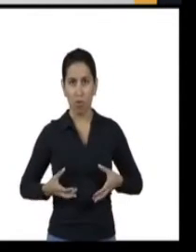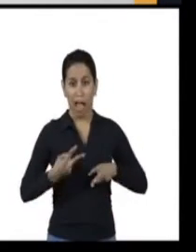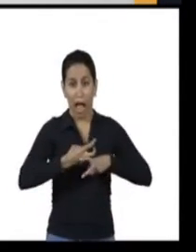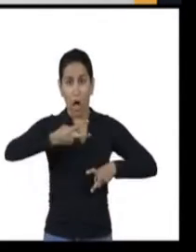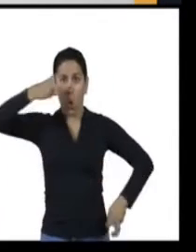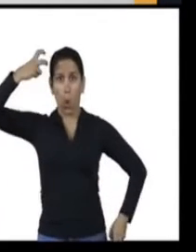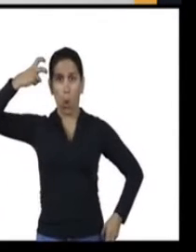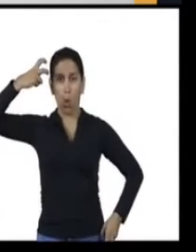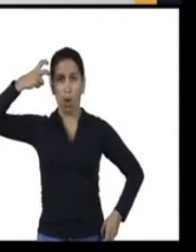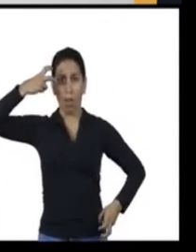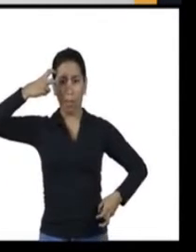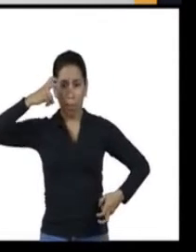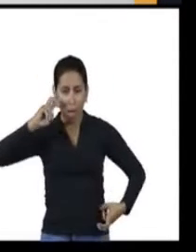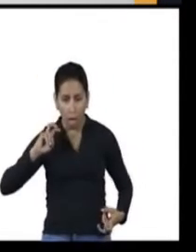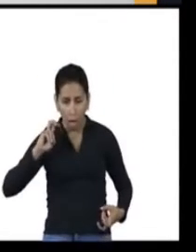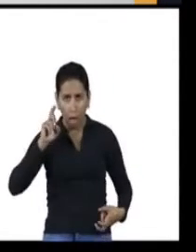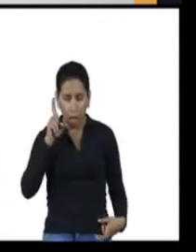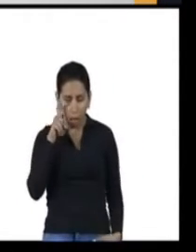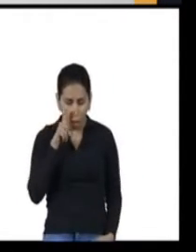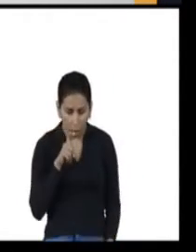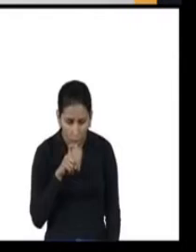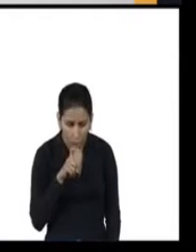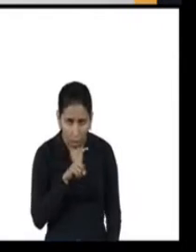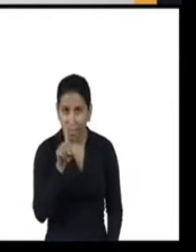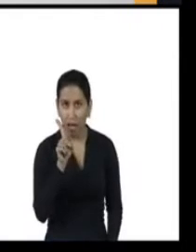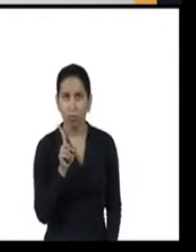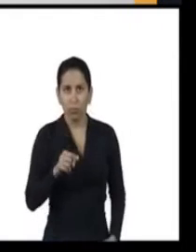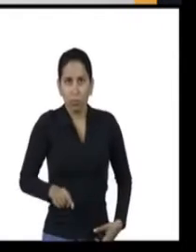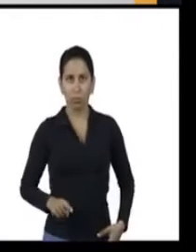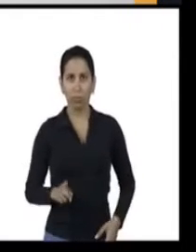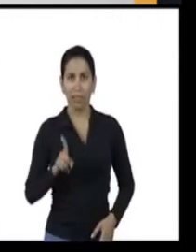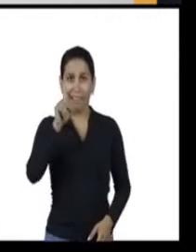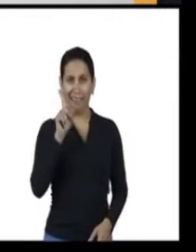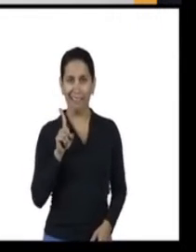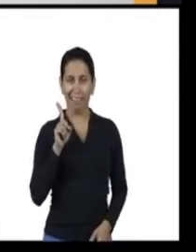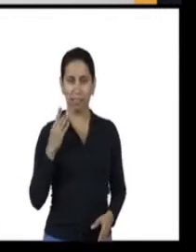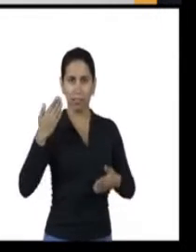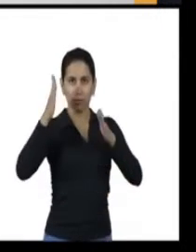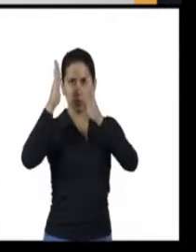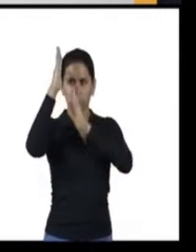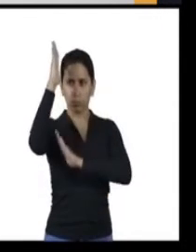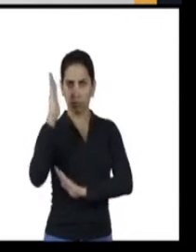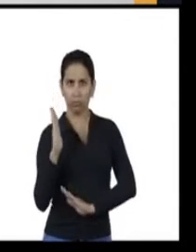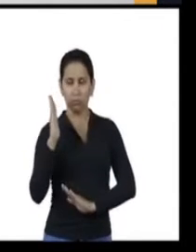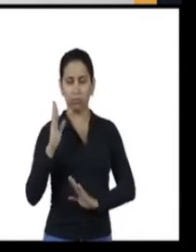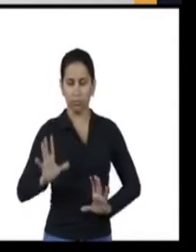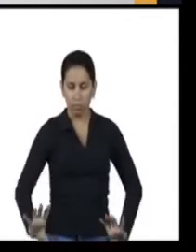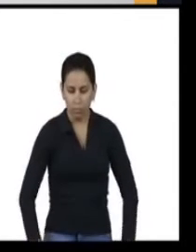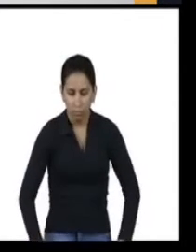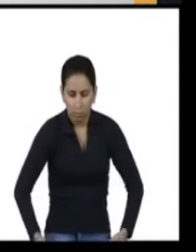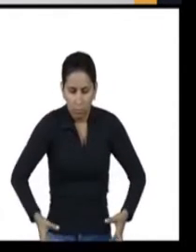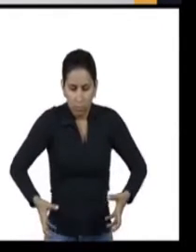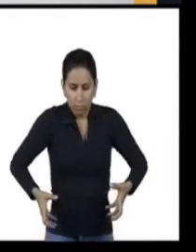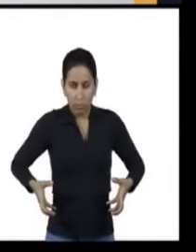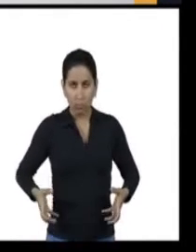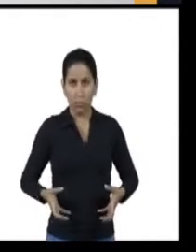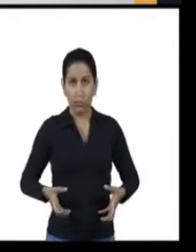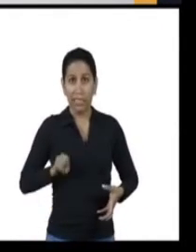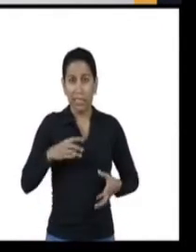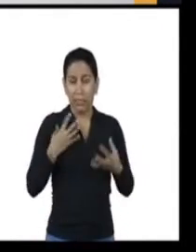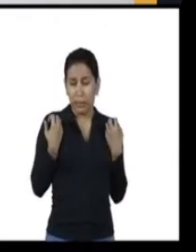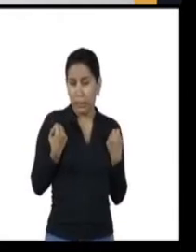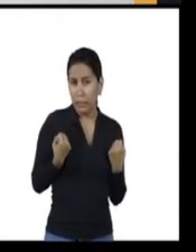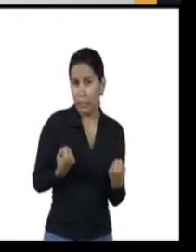reta. Aproxime a carga do corpo e levante mantendo a postura. Dependendo do peso, peça para um colega te